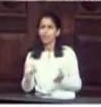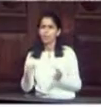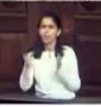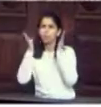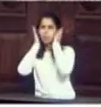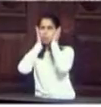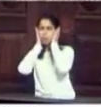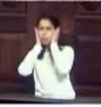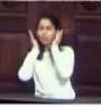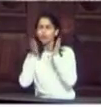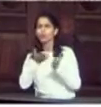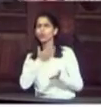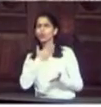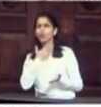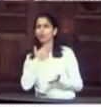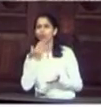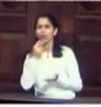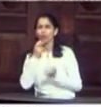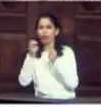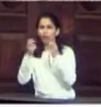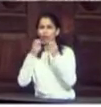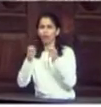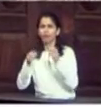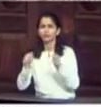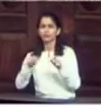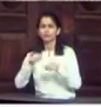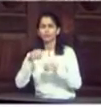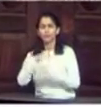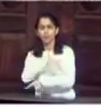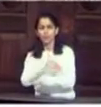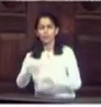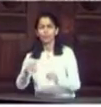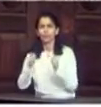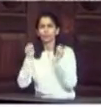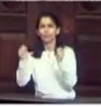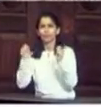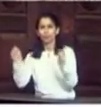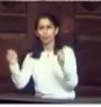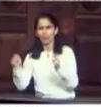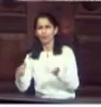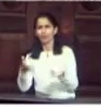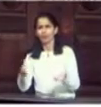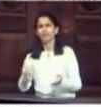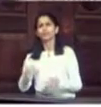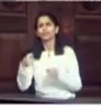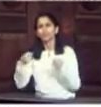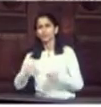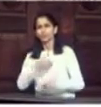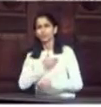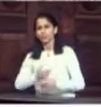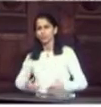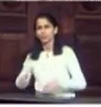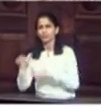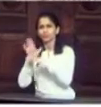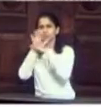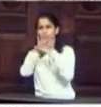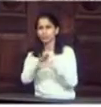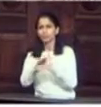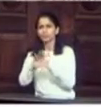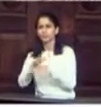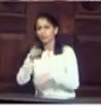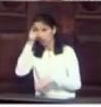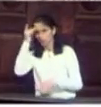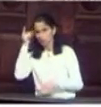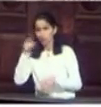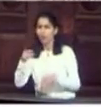com as vozes das ruas? Será que não se entende que o Estado deve proteger aqueles que mais precisam? Se